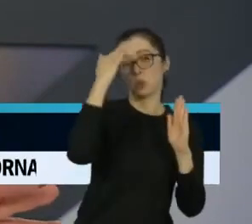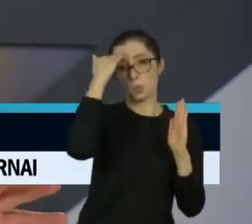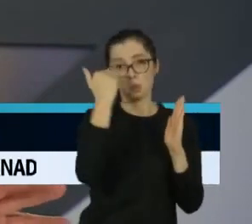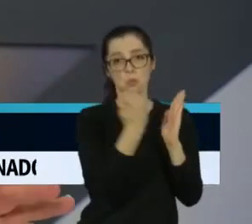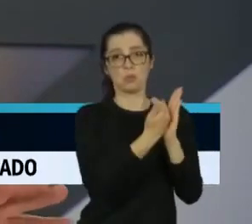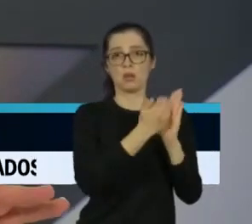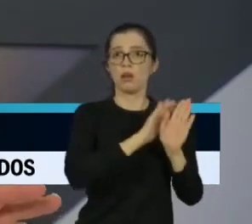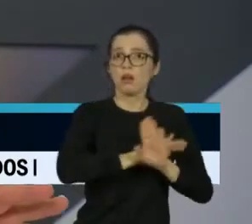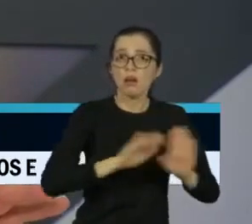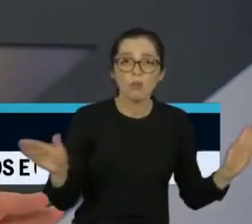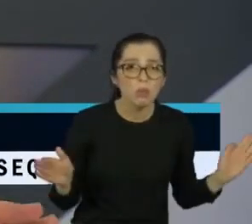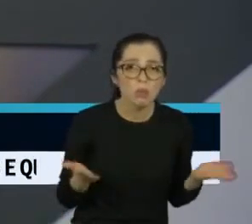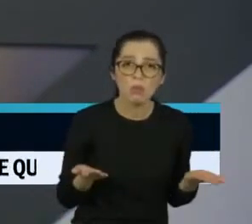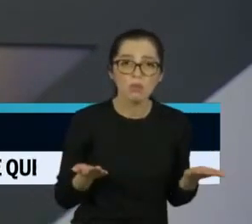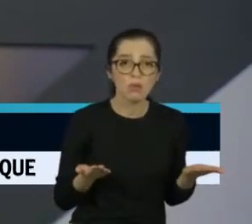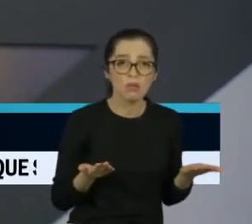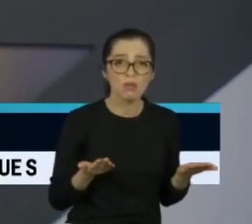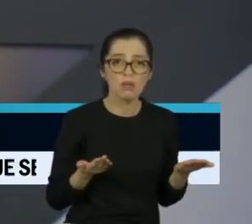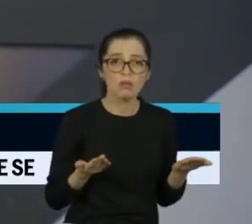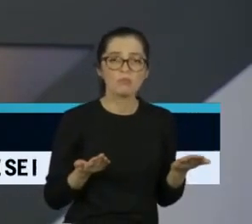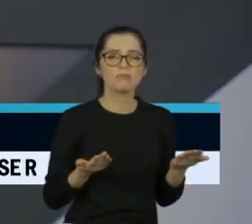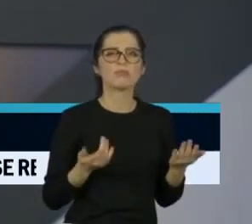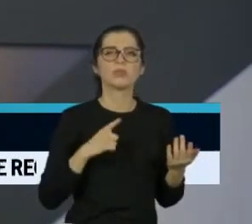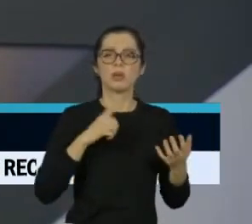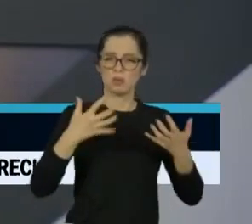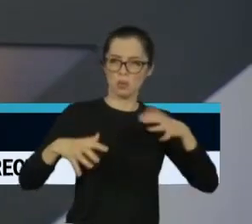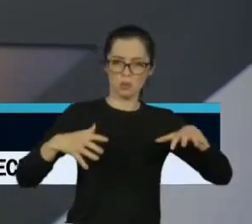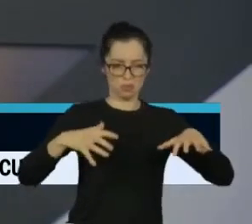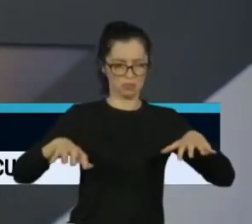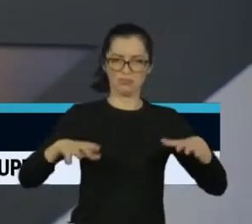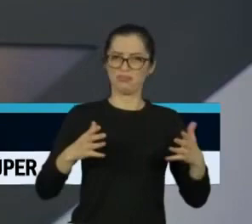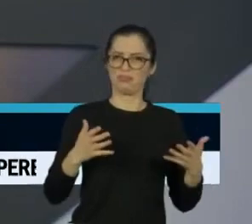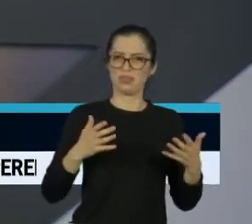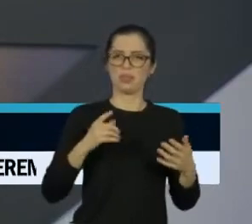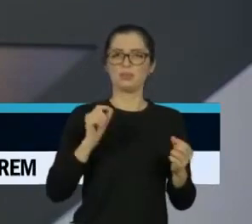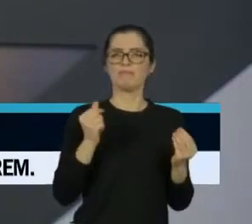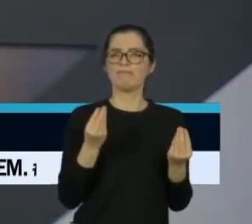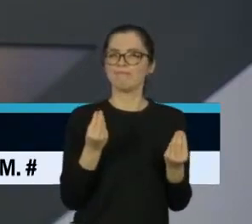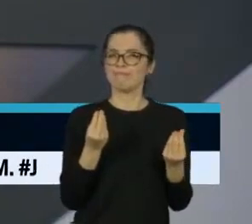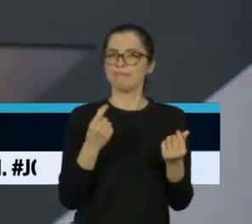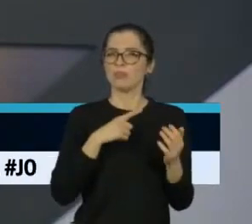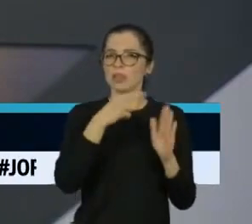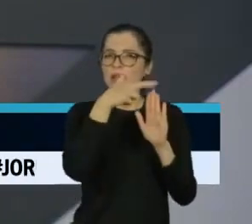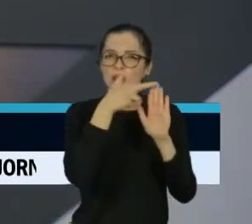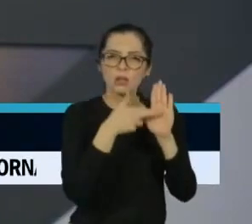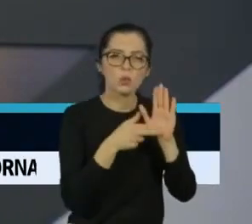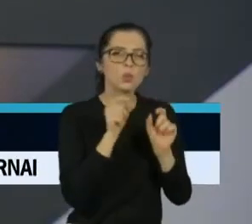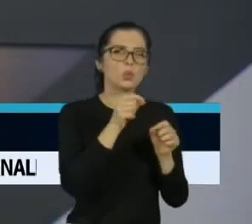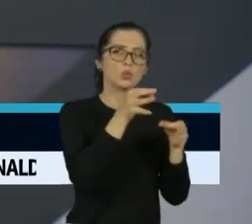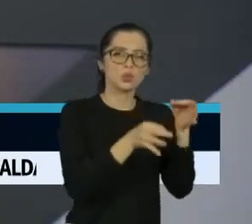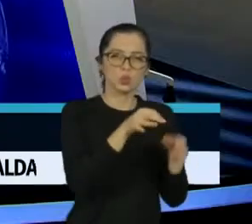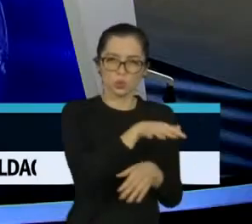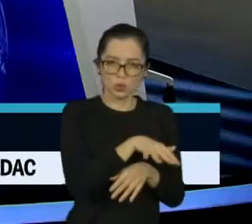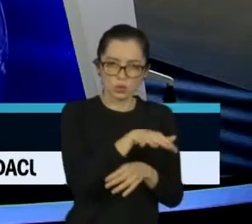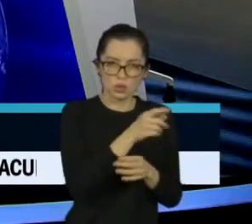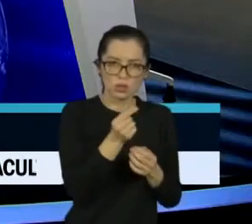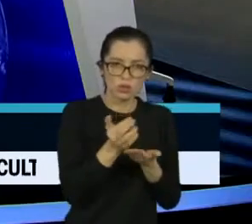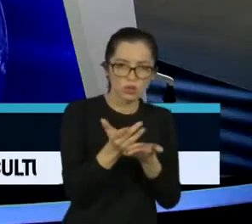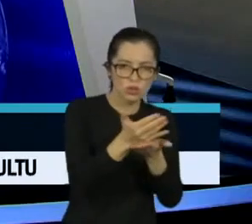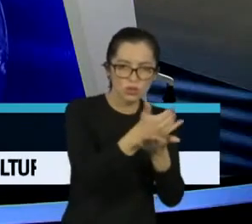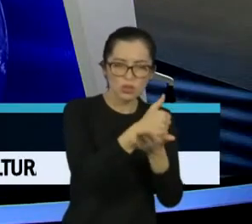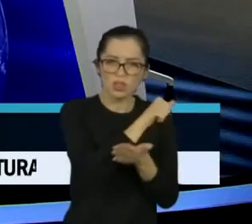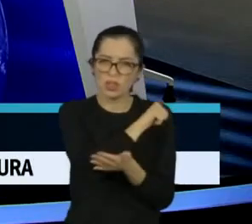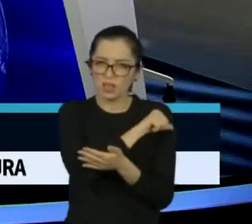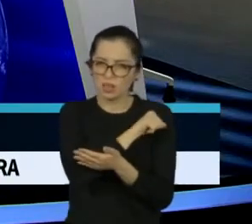questões que a gente tem que analisar separadamente. Mas o fato é, a prestação jurisdicional, no caso da rachadinha no Rio de Janeiro, está